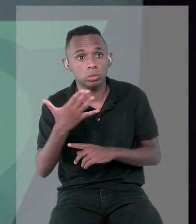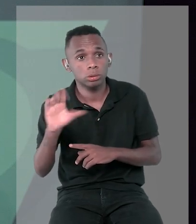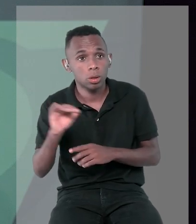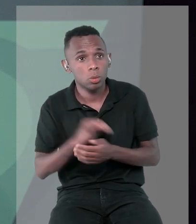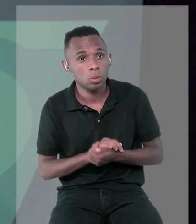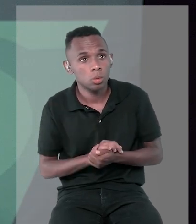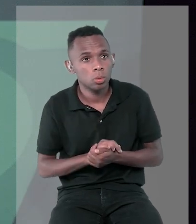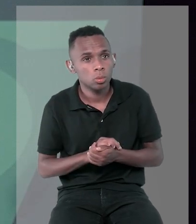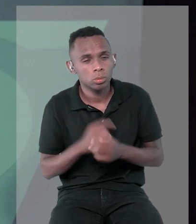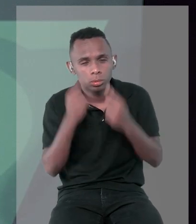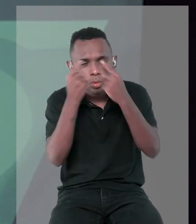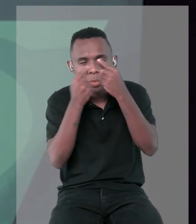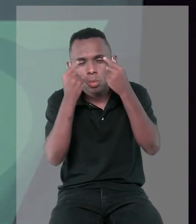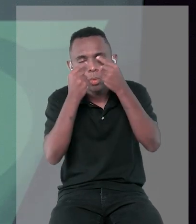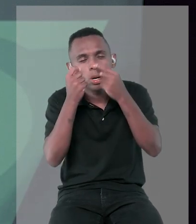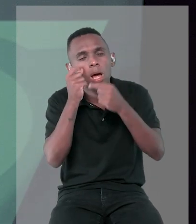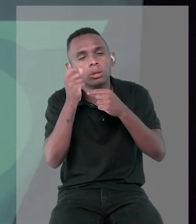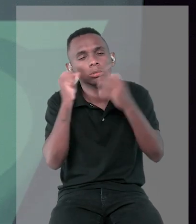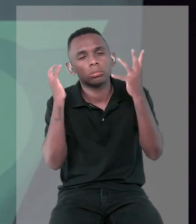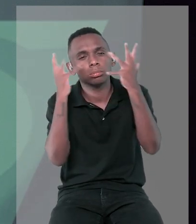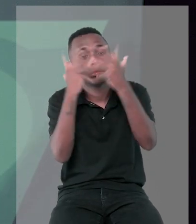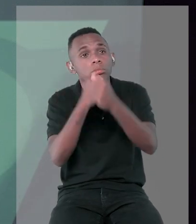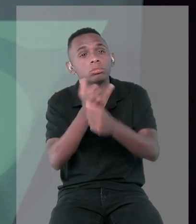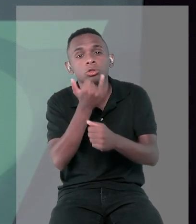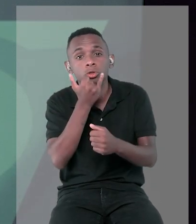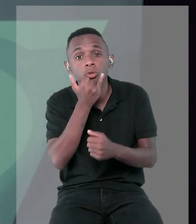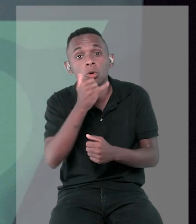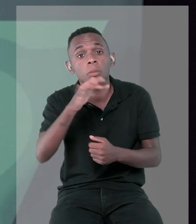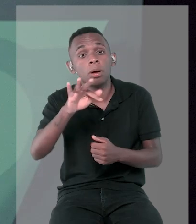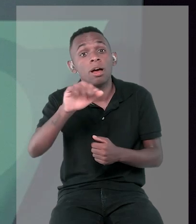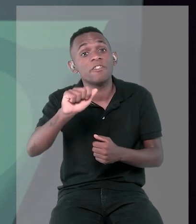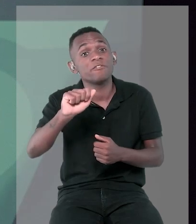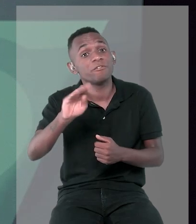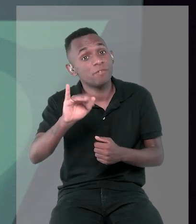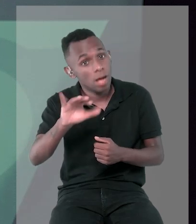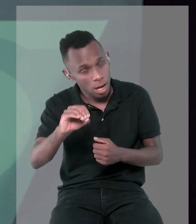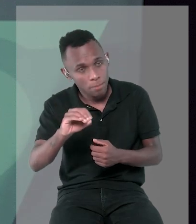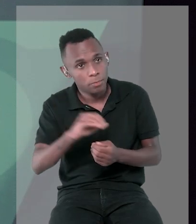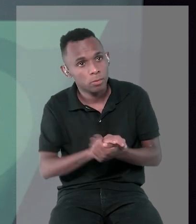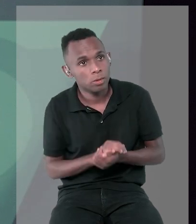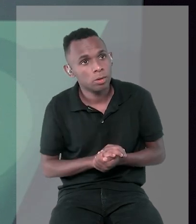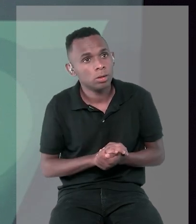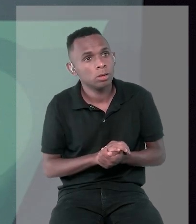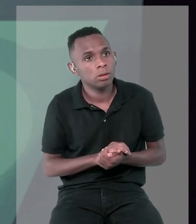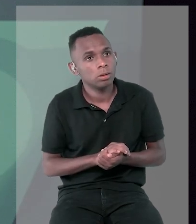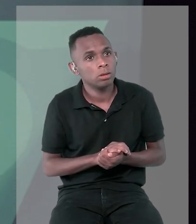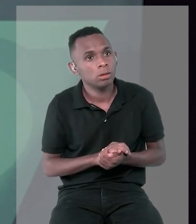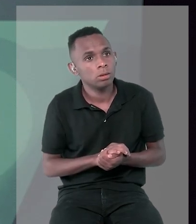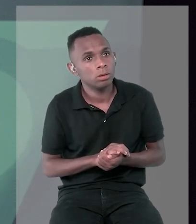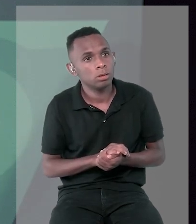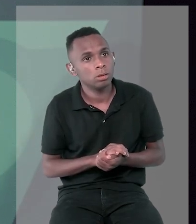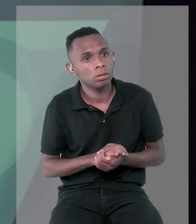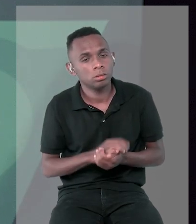Hein? O de olho lindo, azul. Fábio Assunção, é. O Fábio, ele filmou assim, o